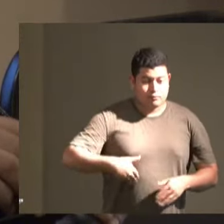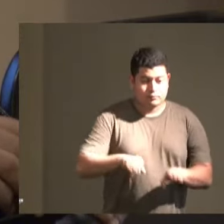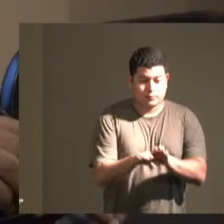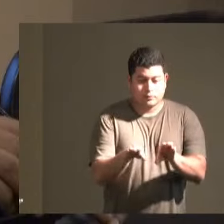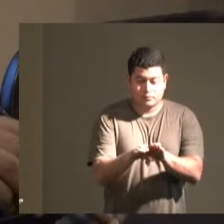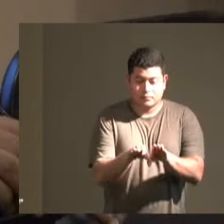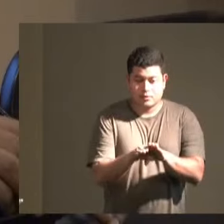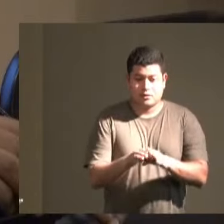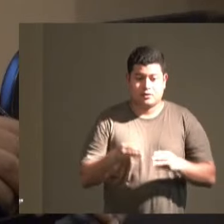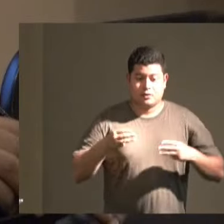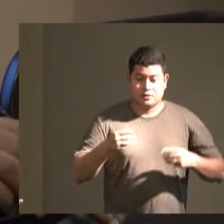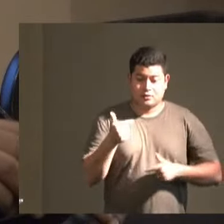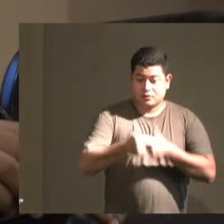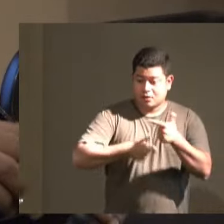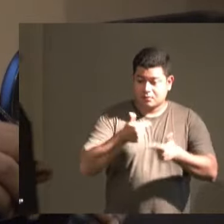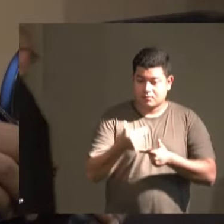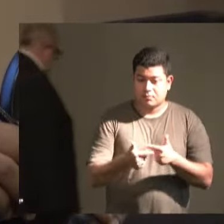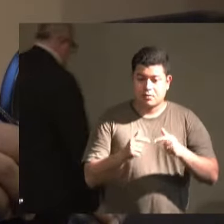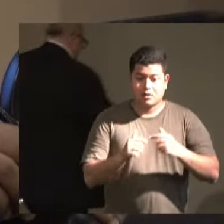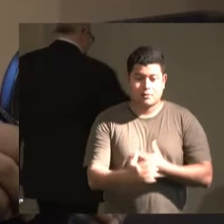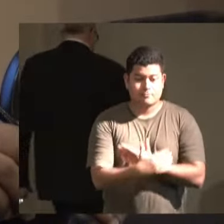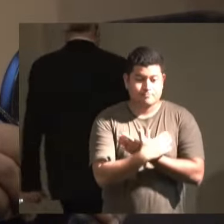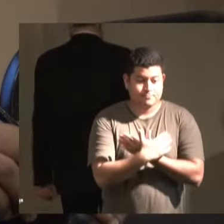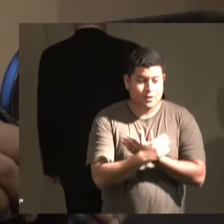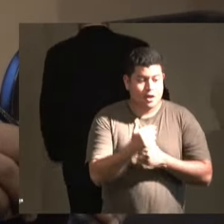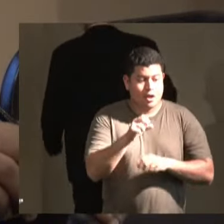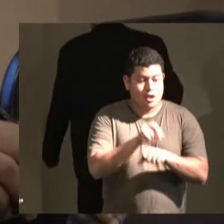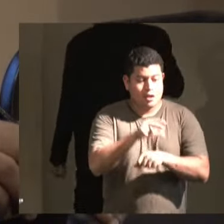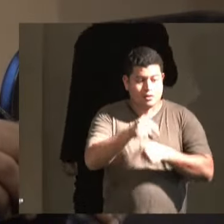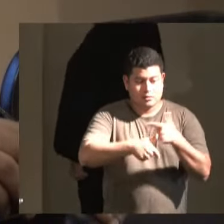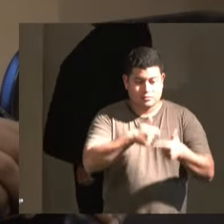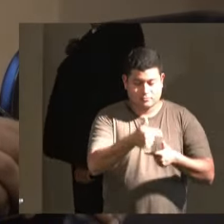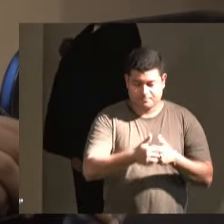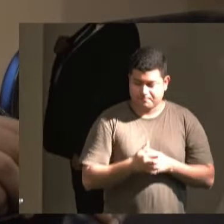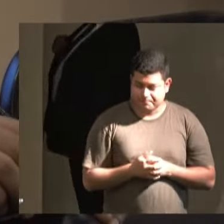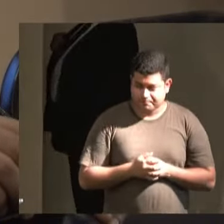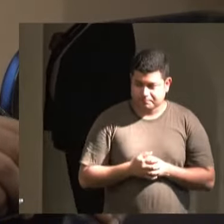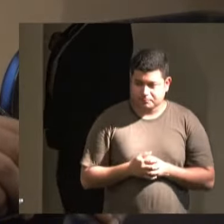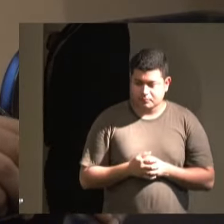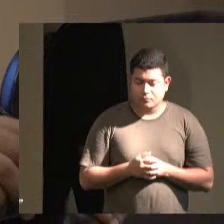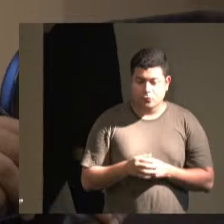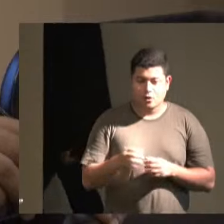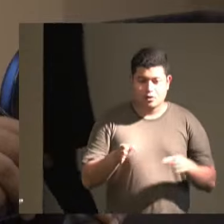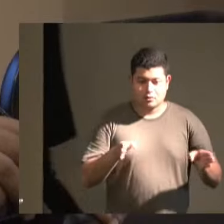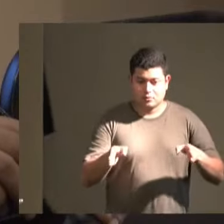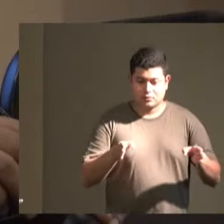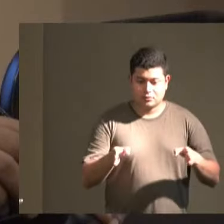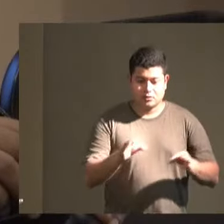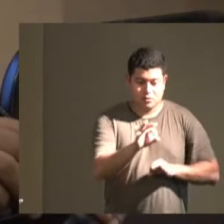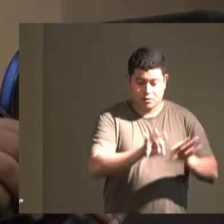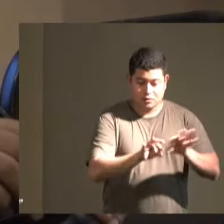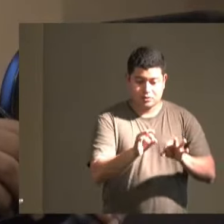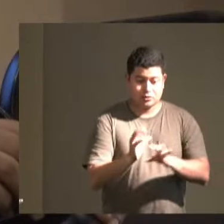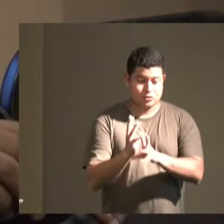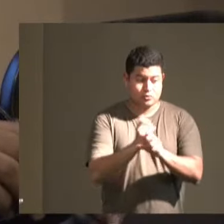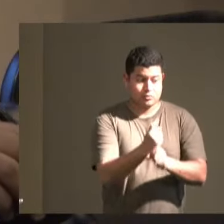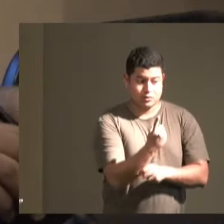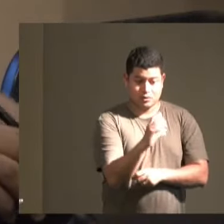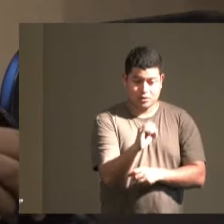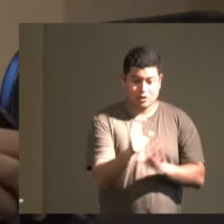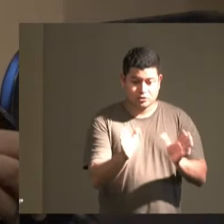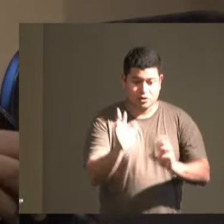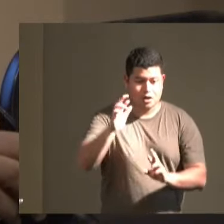do Trabalho e Emprego. Durante os meses de elaboração do novo plano, foram mobilizados, além dos 10 ministérios